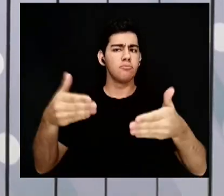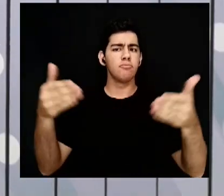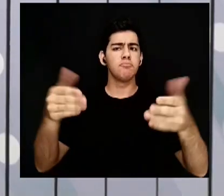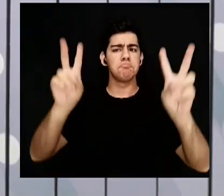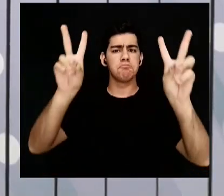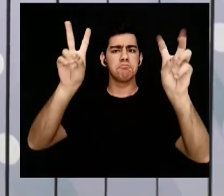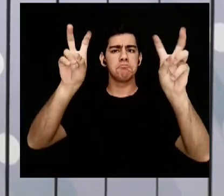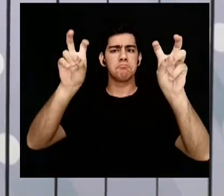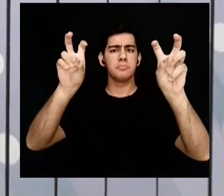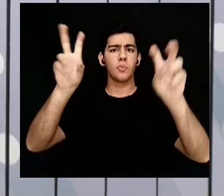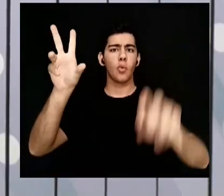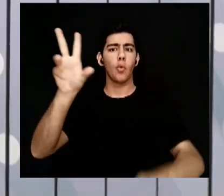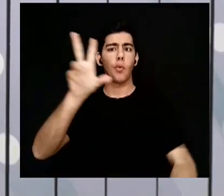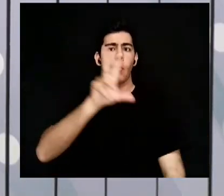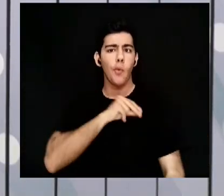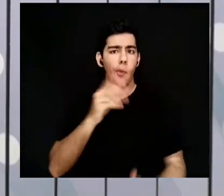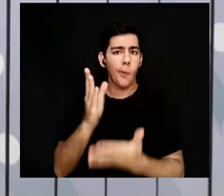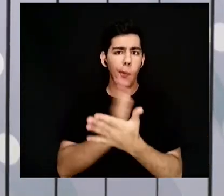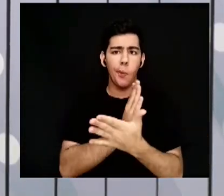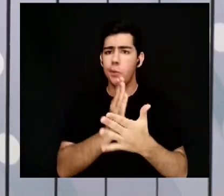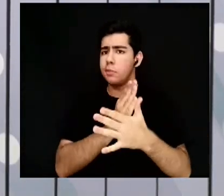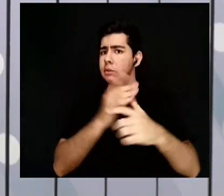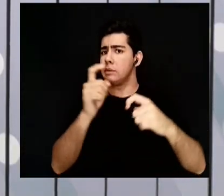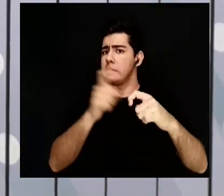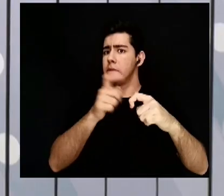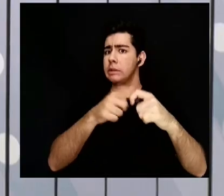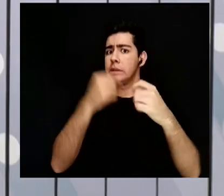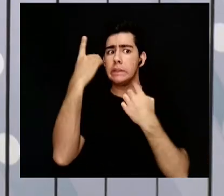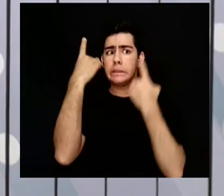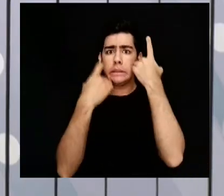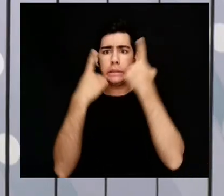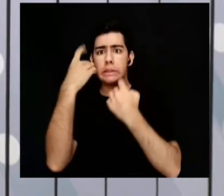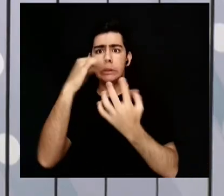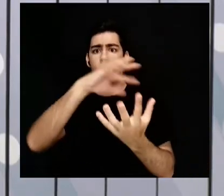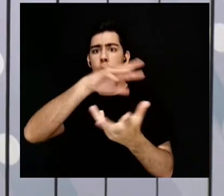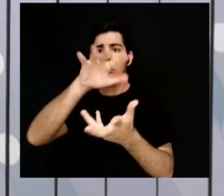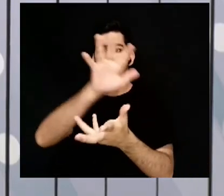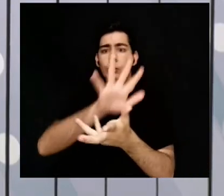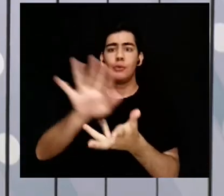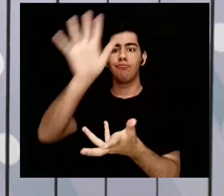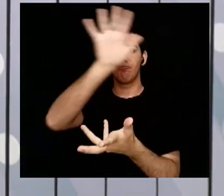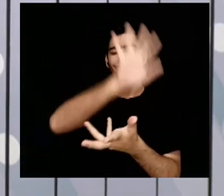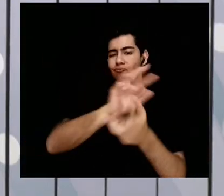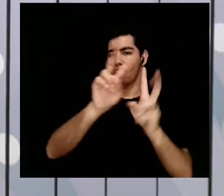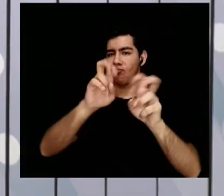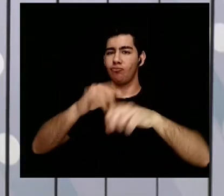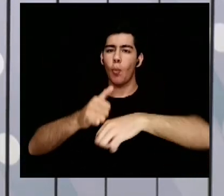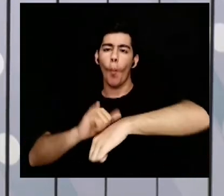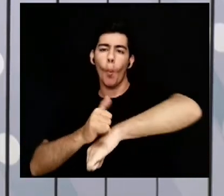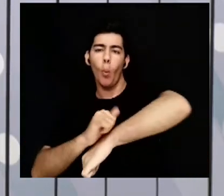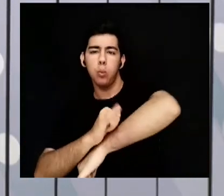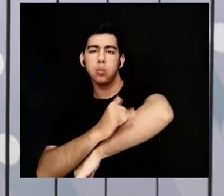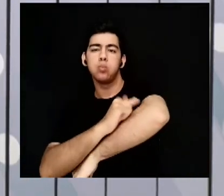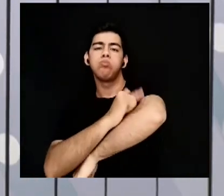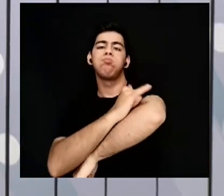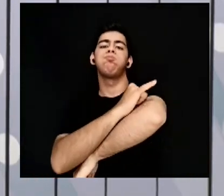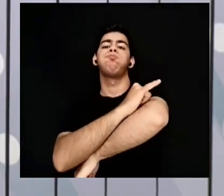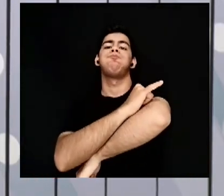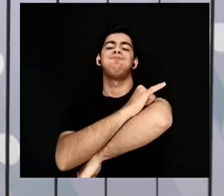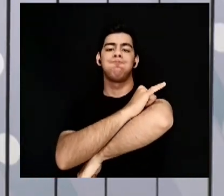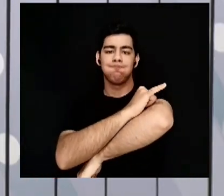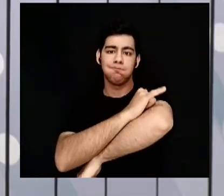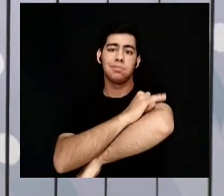e especialistas do mundo todo: a obesidade. A obesidade deixou de ser um problema